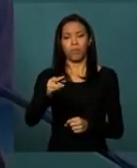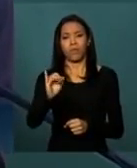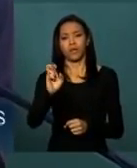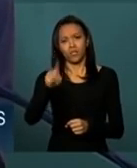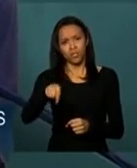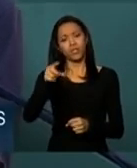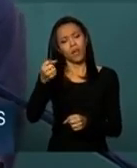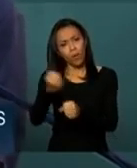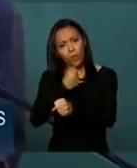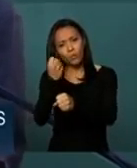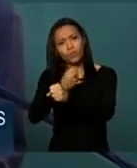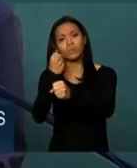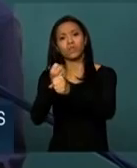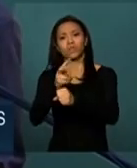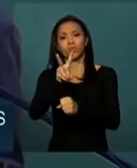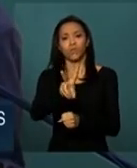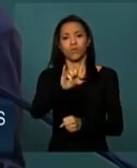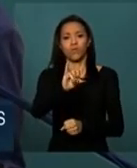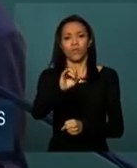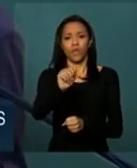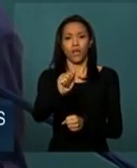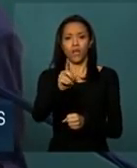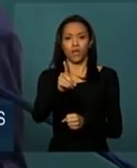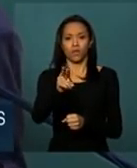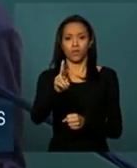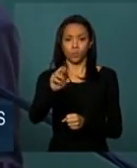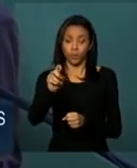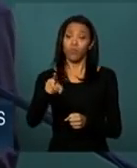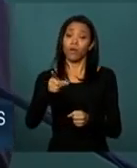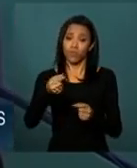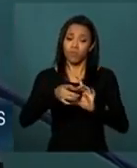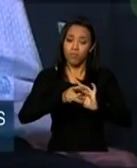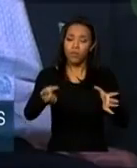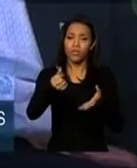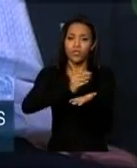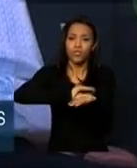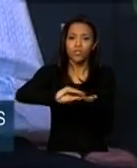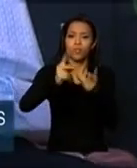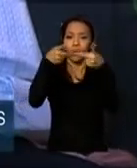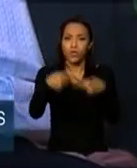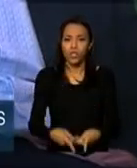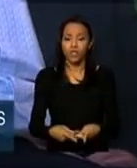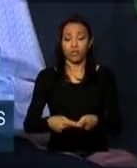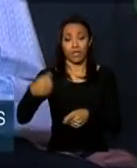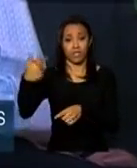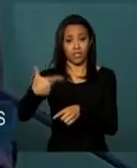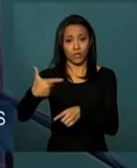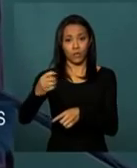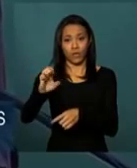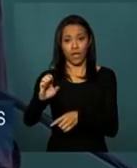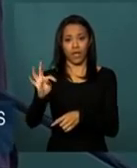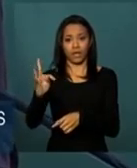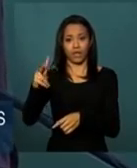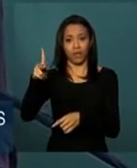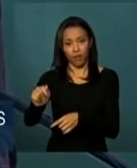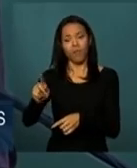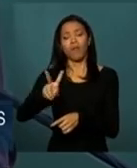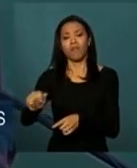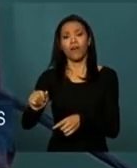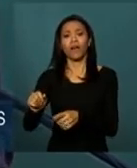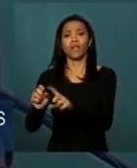viaduto de Gil Martins, que nós estamos liberando os recursos para projetos e, na segunda etapa, será construída juntamente com os